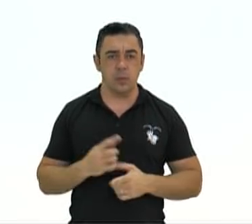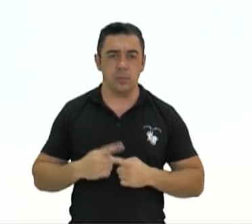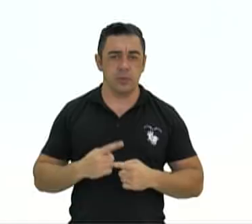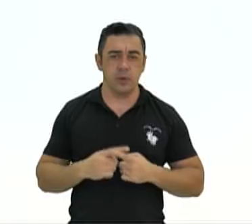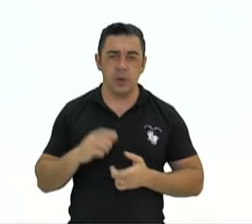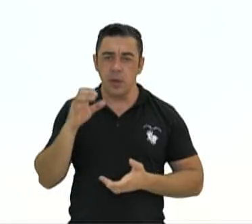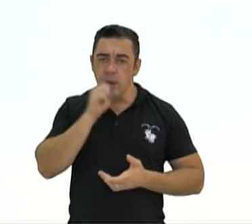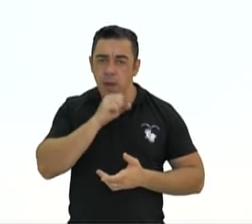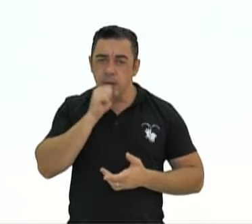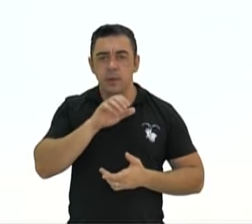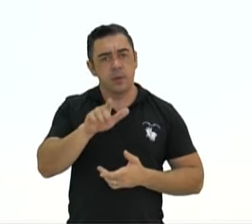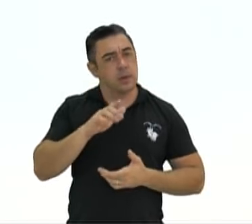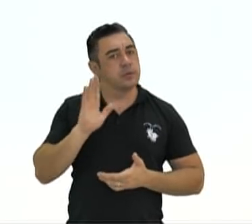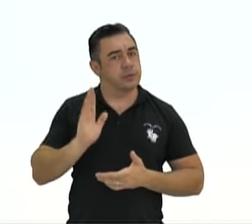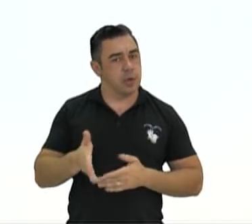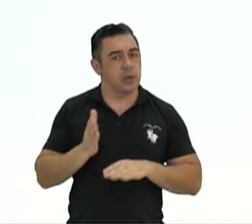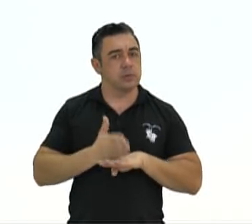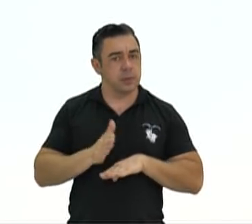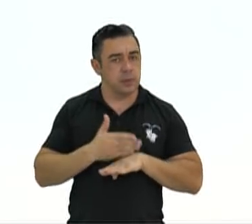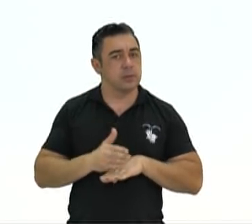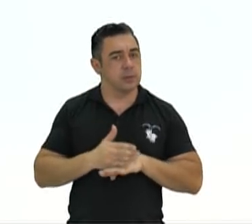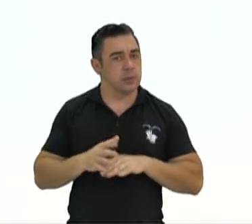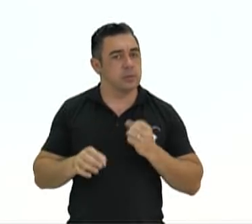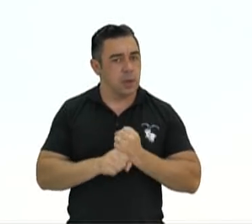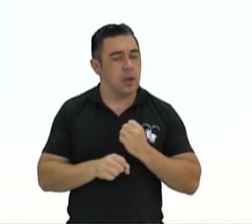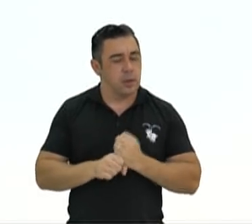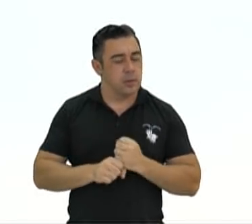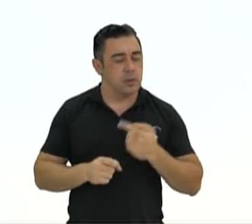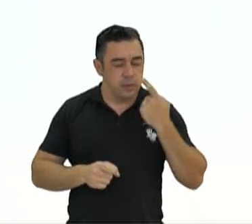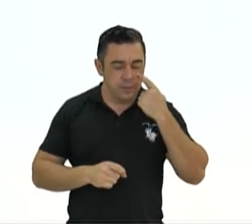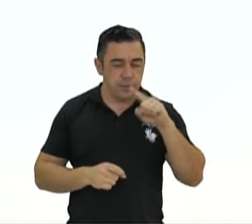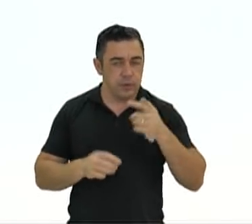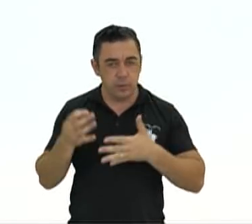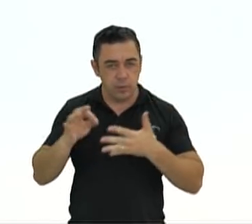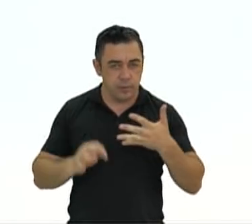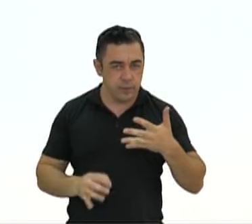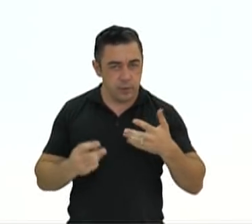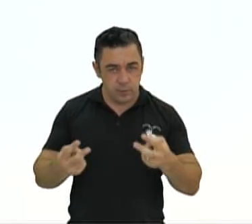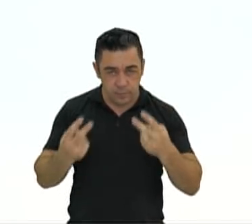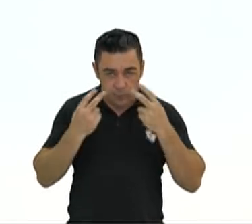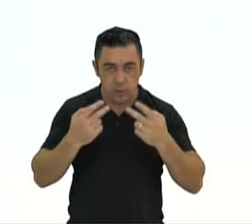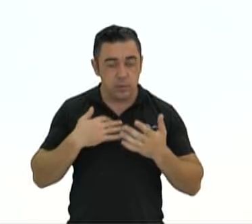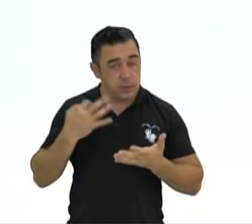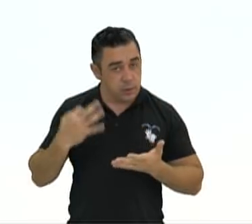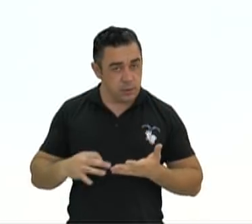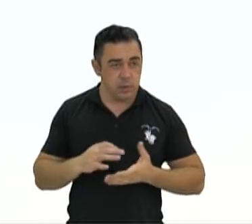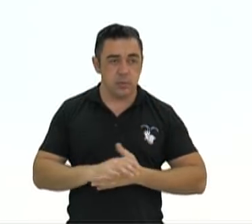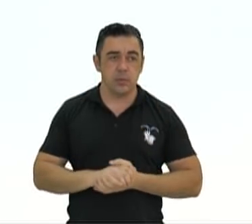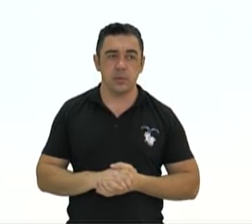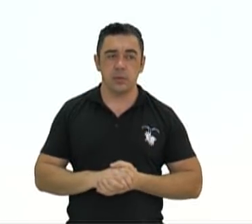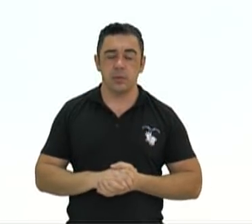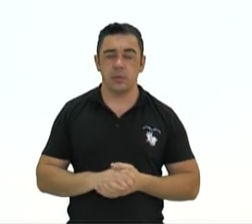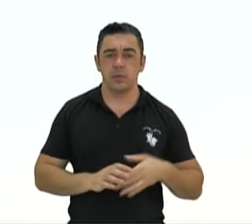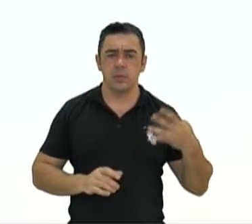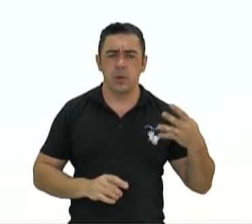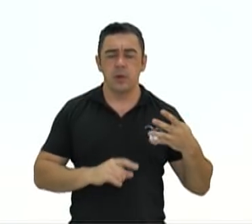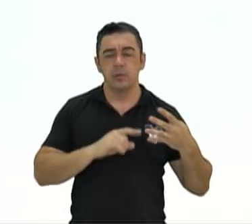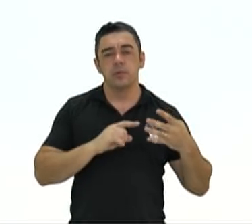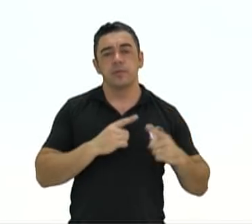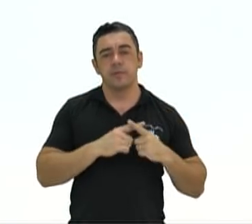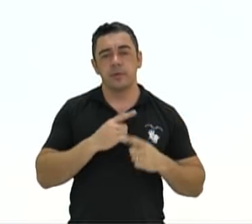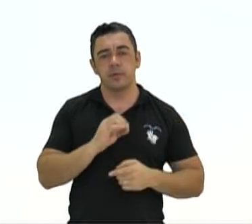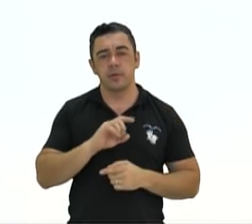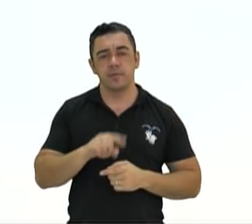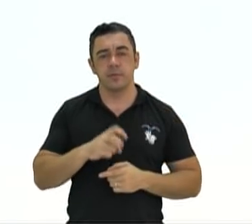passando tão rápido? Já treinamos essas continhas, hein? Confere as suas com as minhas, vê se estão certas. E 4